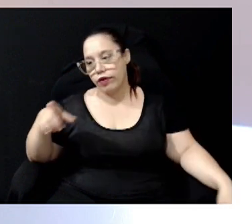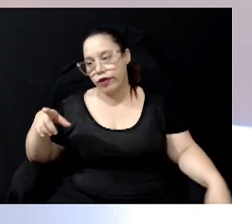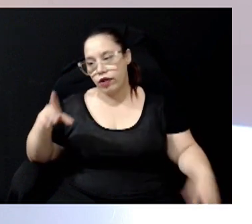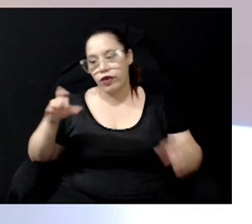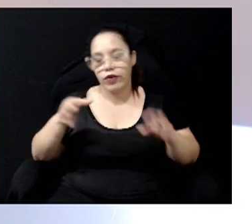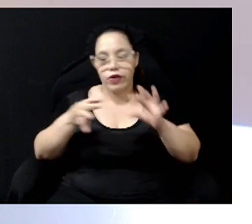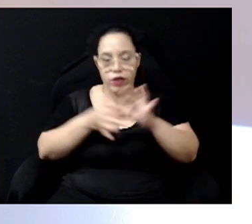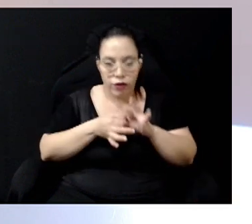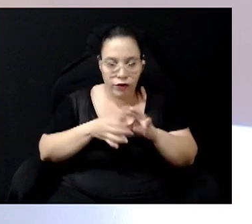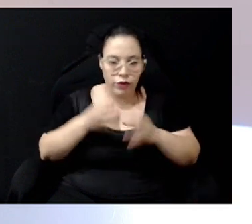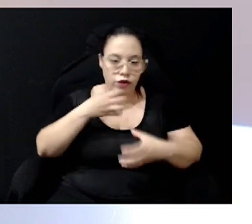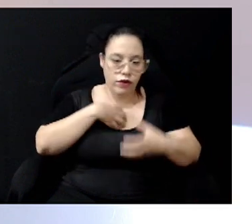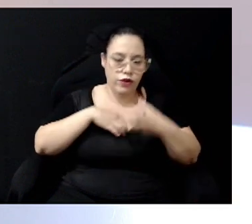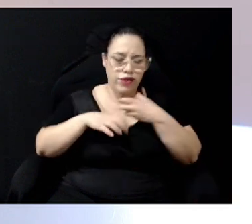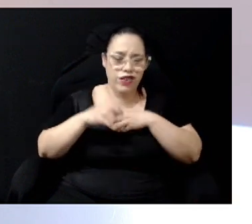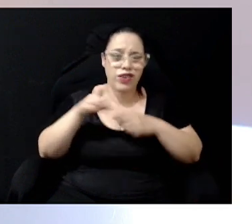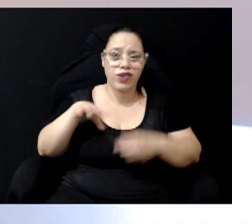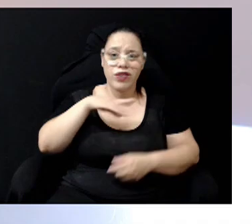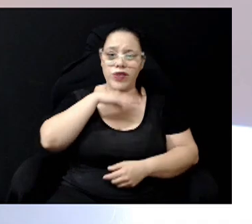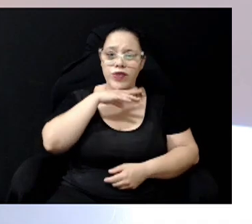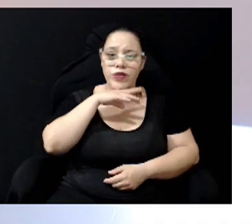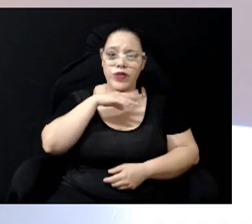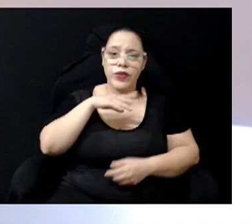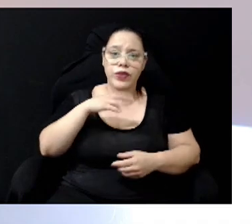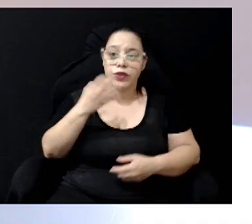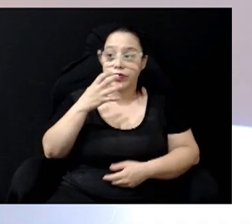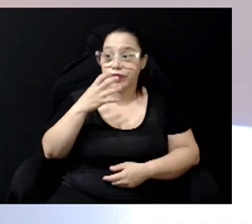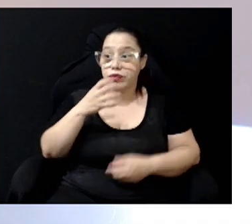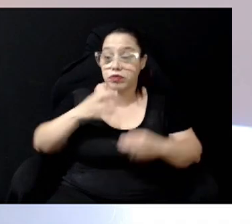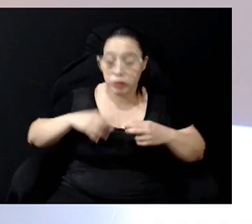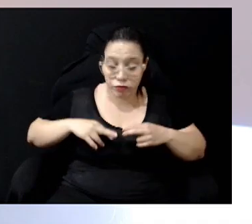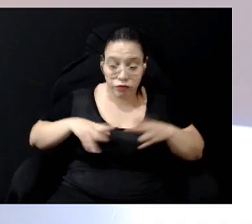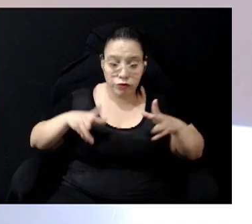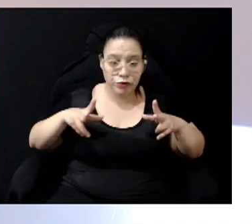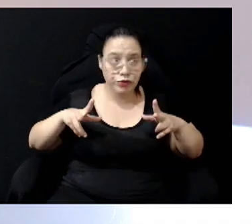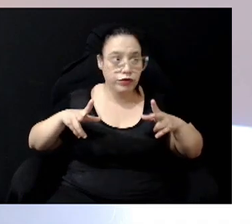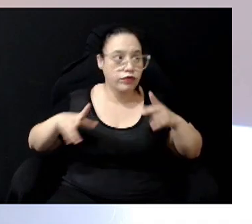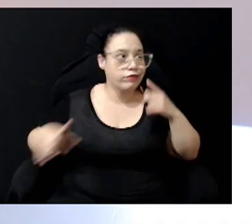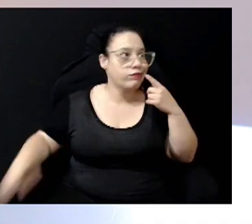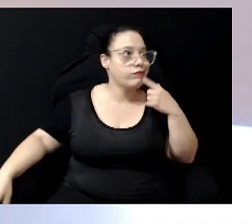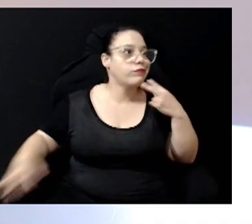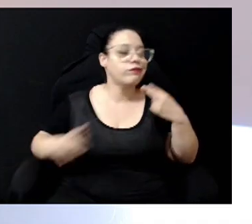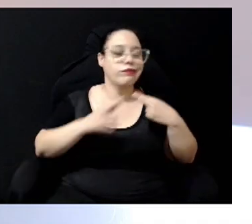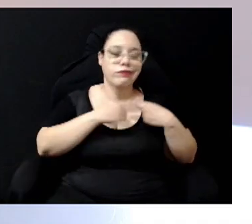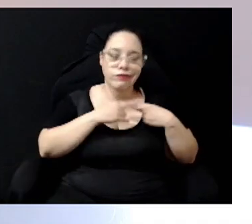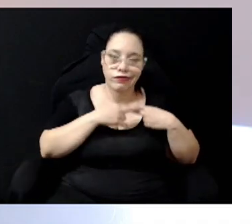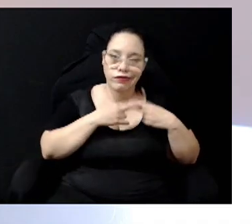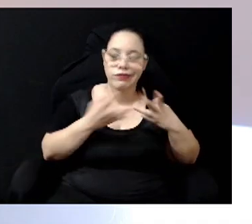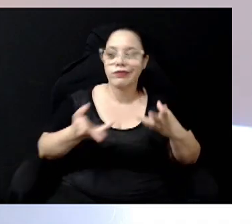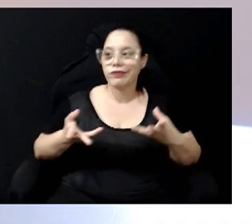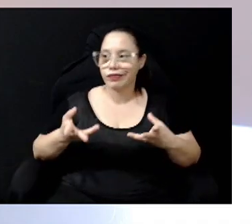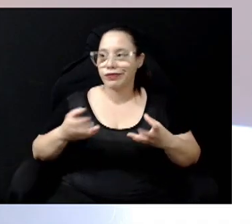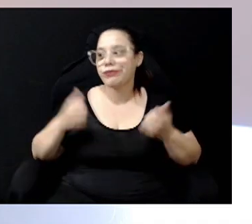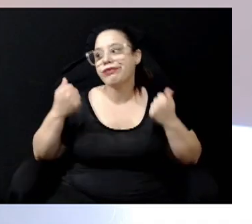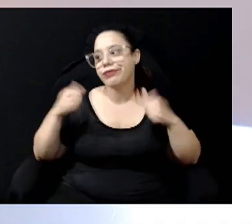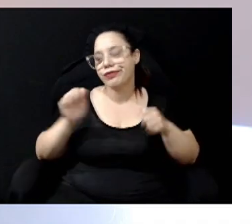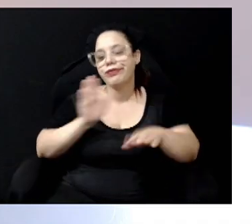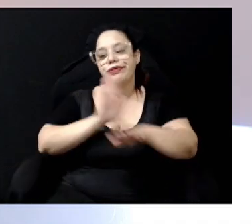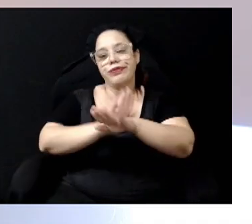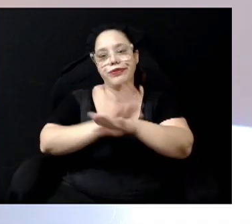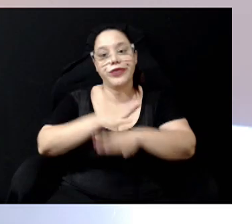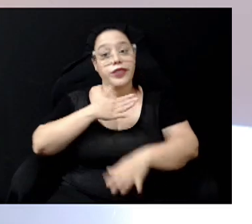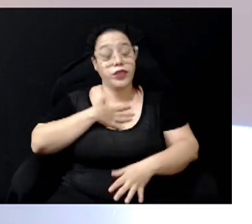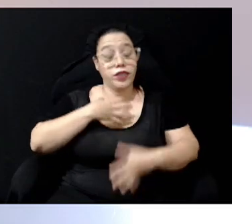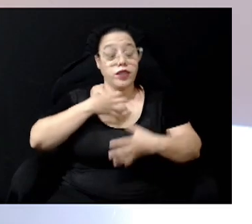do cachorro, ele começa a despertar para ter maior responsabilidade, para fazer, acho que eu preciso cuidar da minha ansiedade, não só